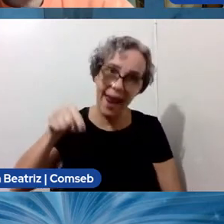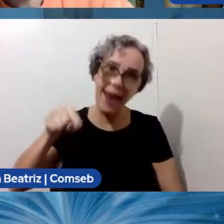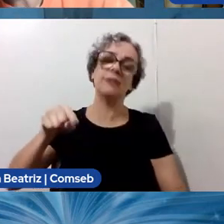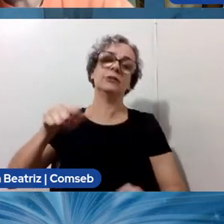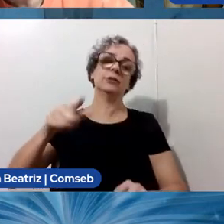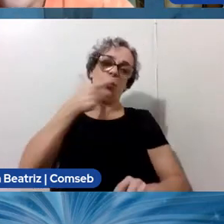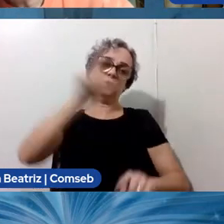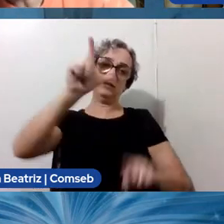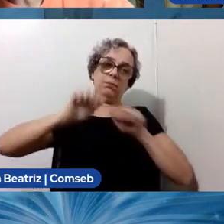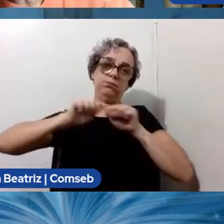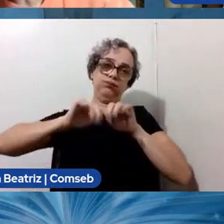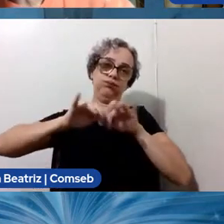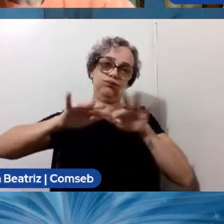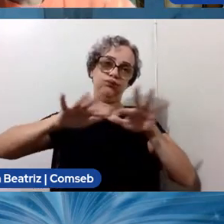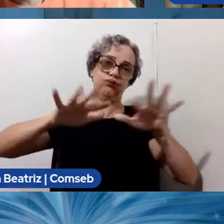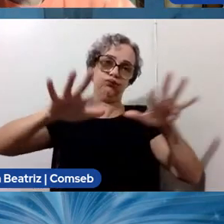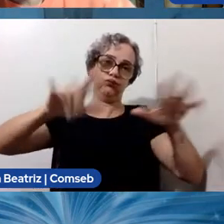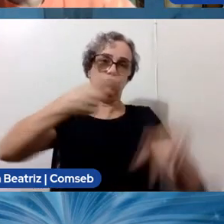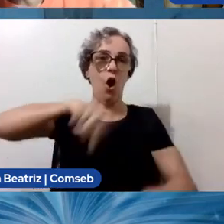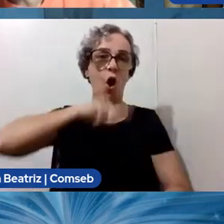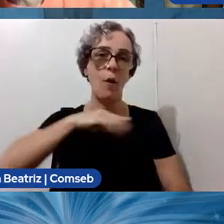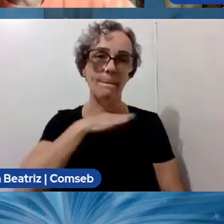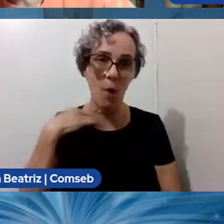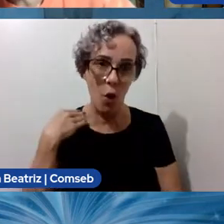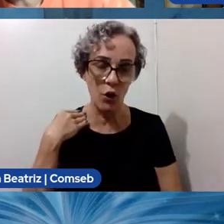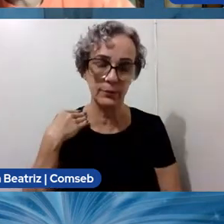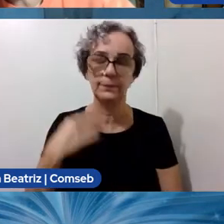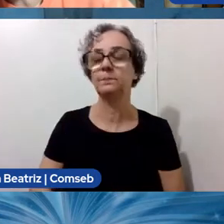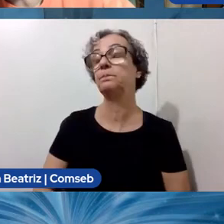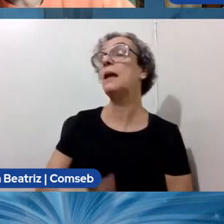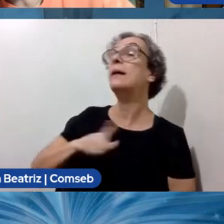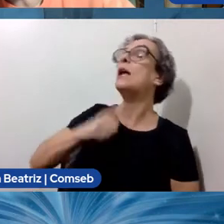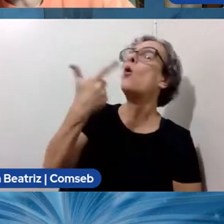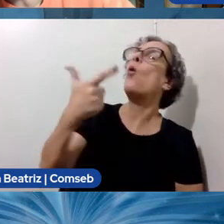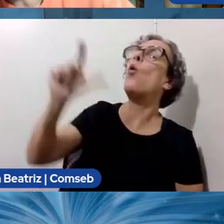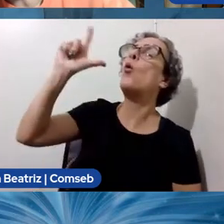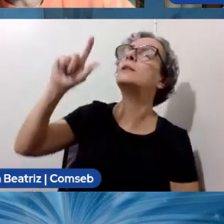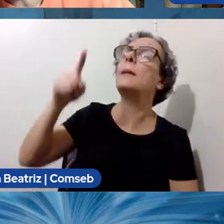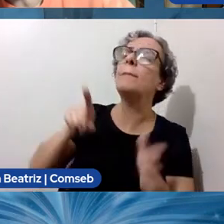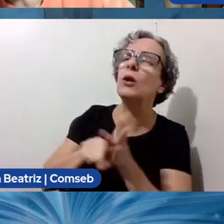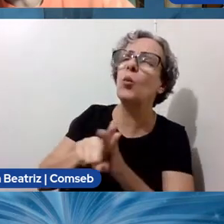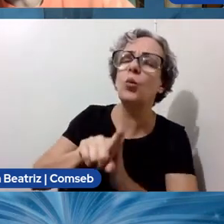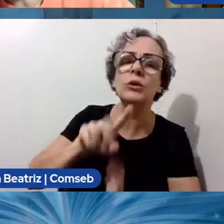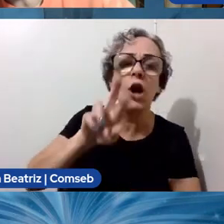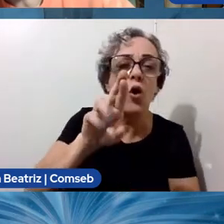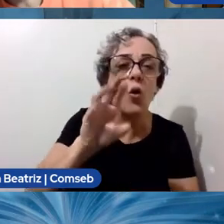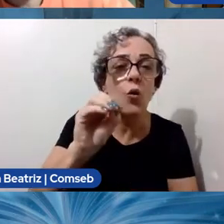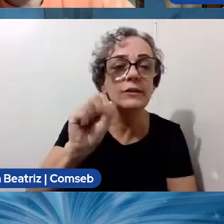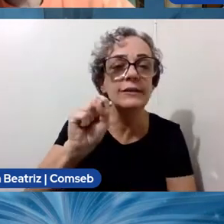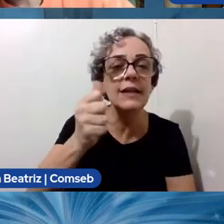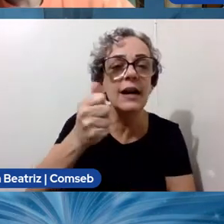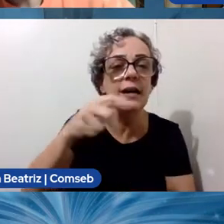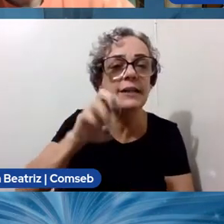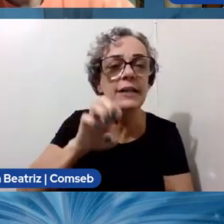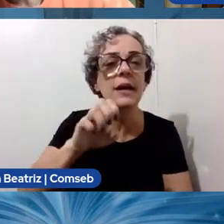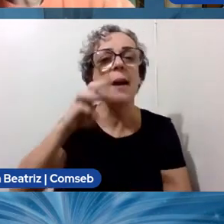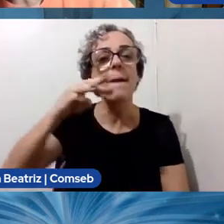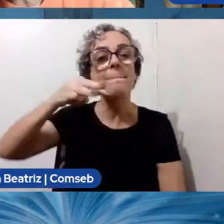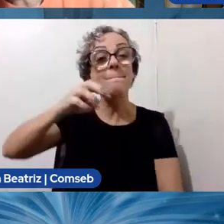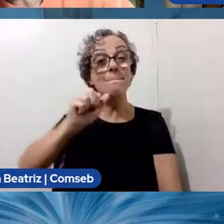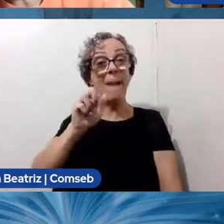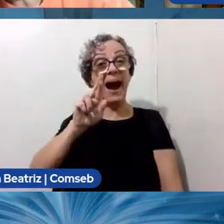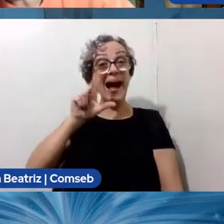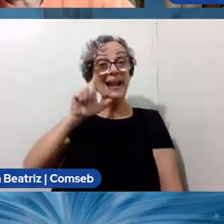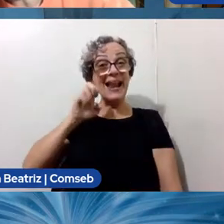outra, que é da Rosane, também às 20h46. Você já comentou, a Marlene comentou a respeito,